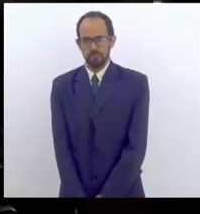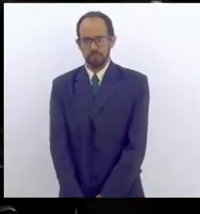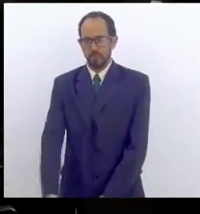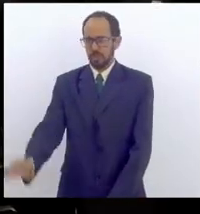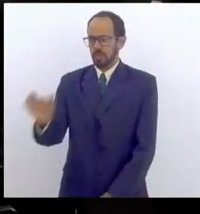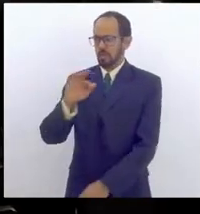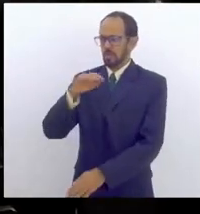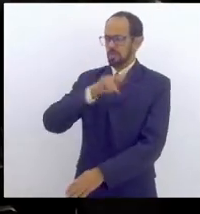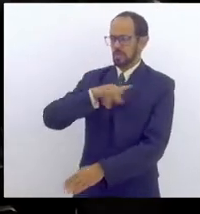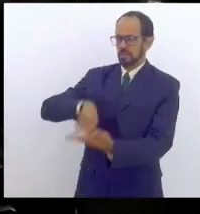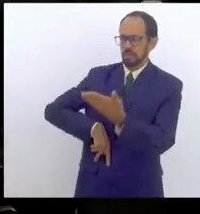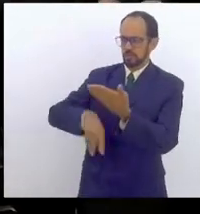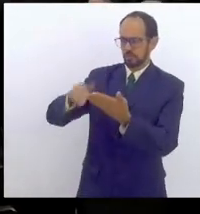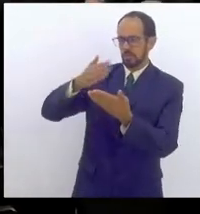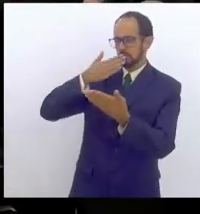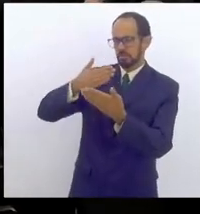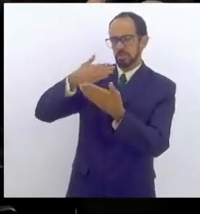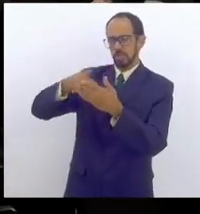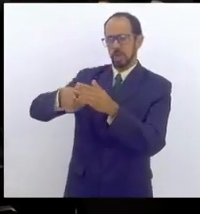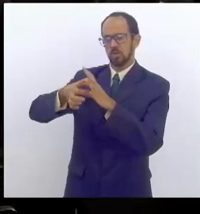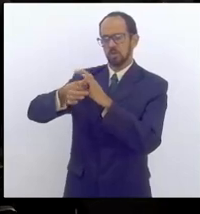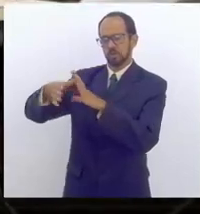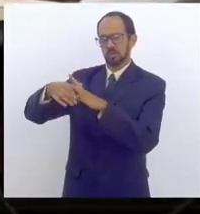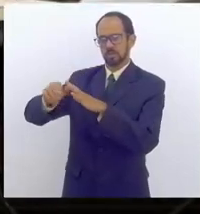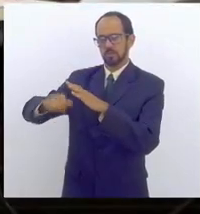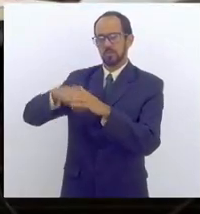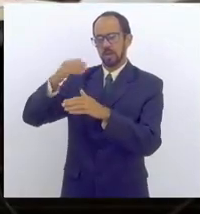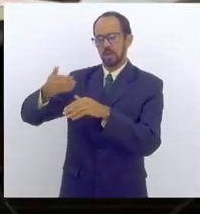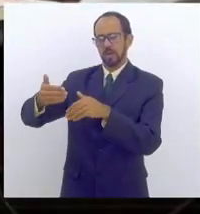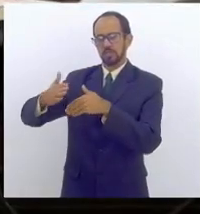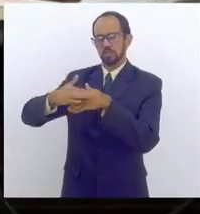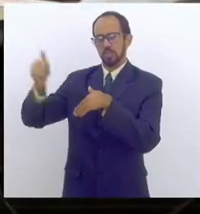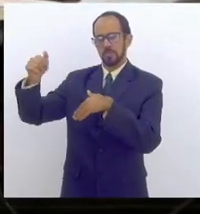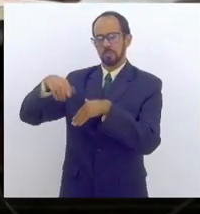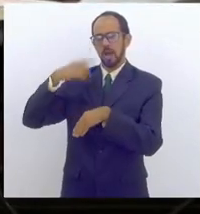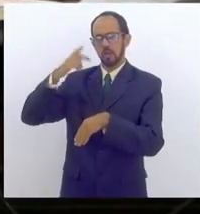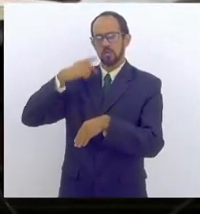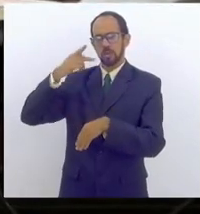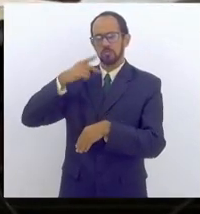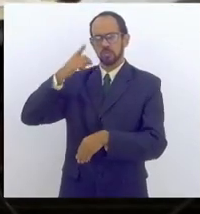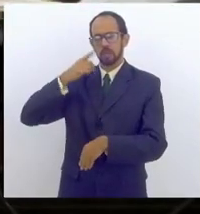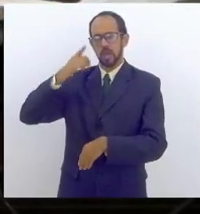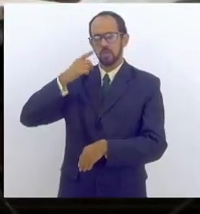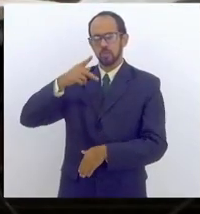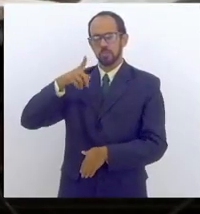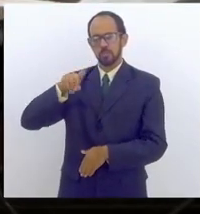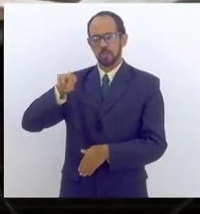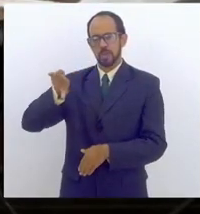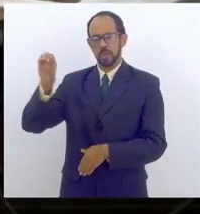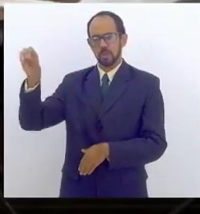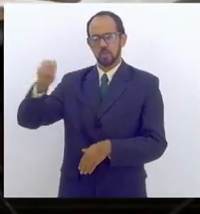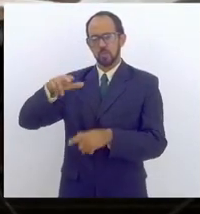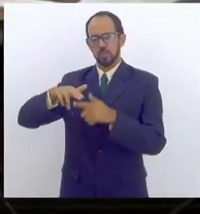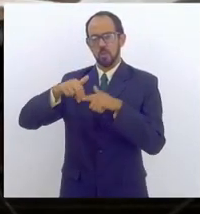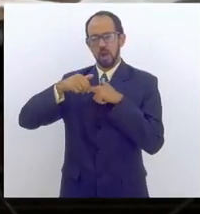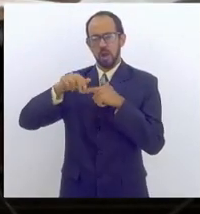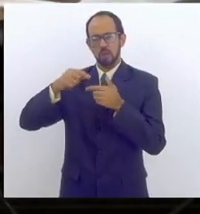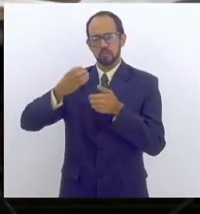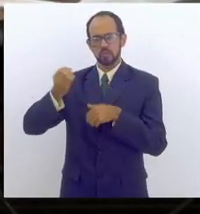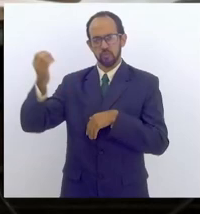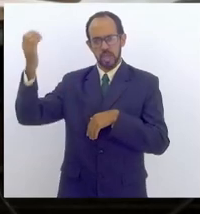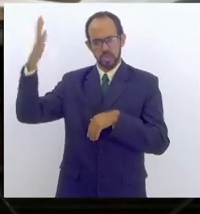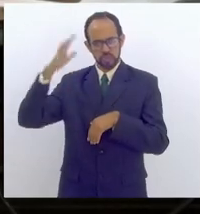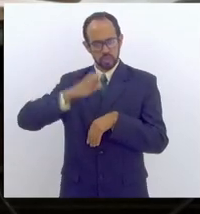Presidente, queria pedir autorização para chamar primeiro o deputado Pedro Ricardo, claro. Que, em razão de viagem. Muito deputado bem. Deputado